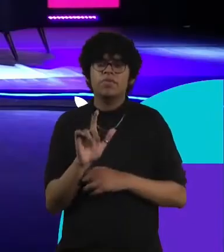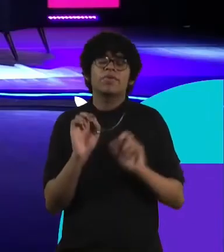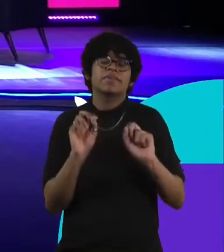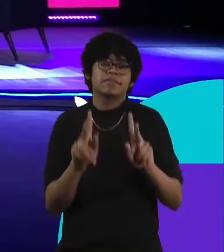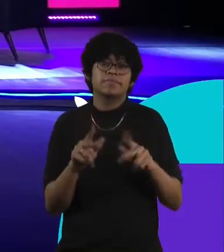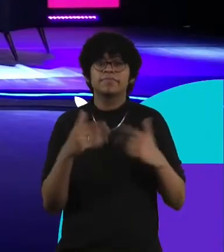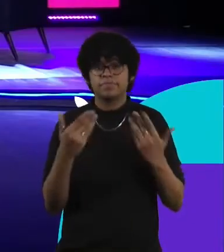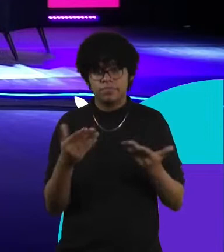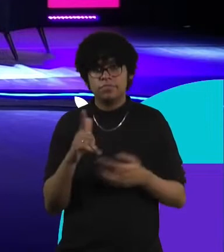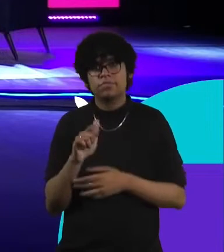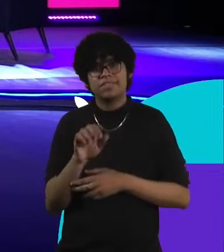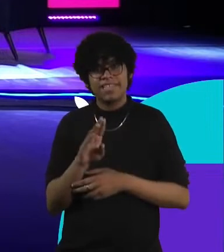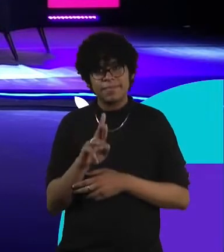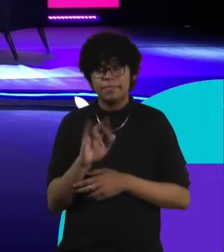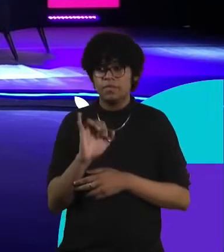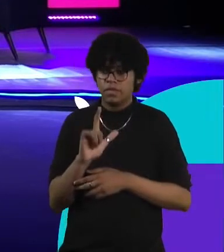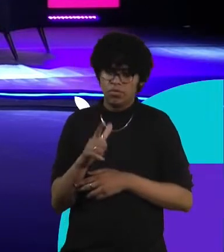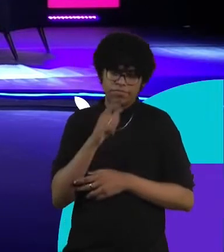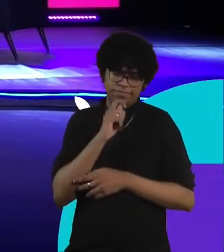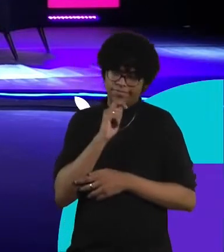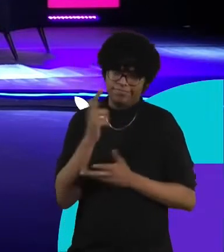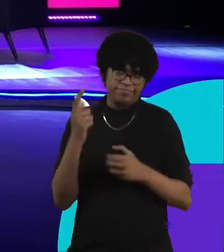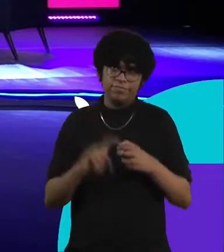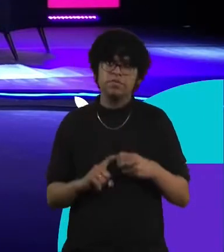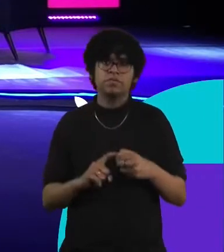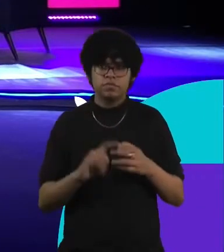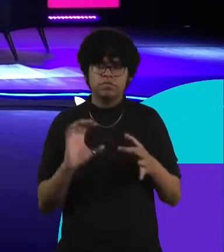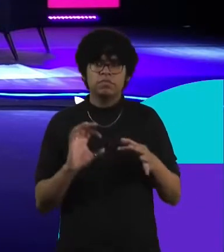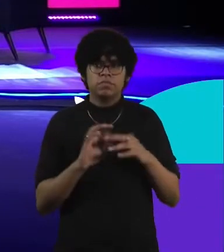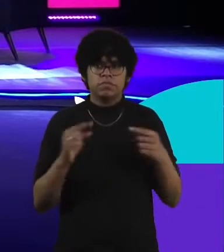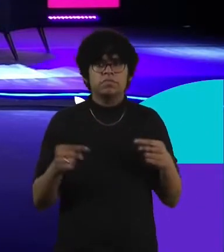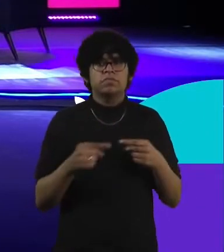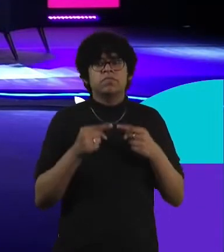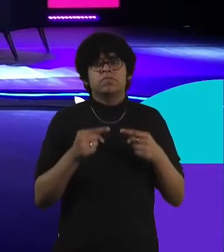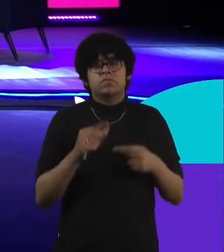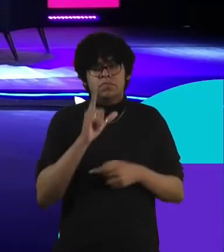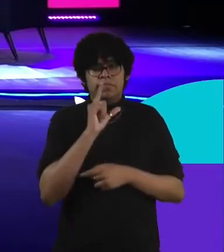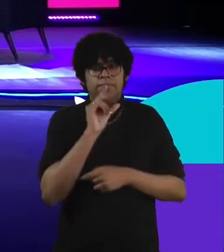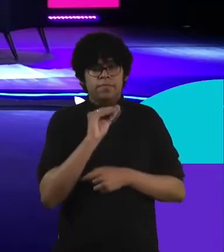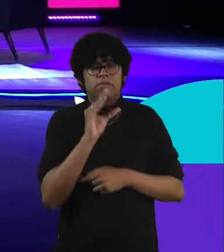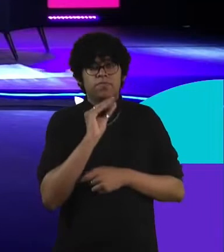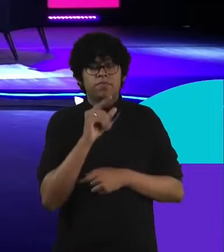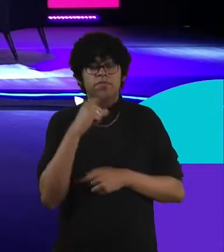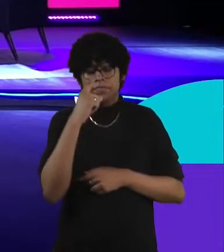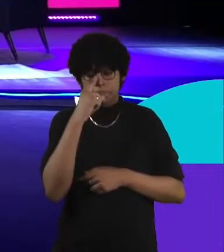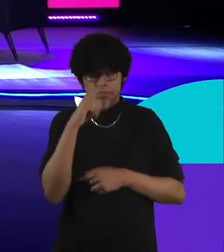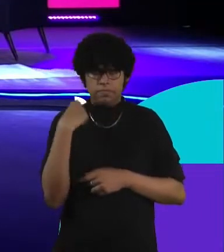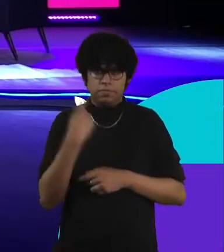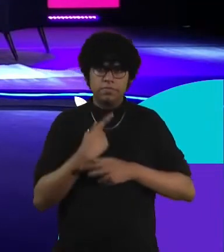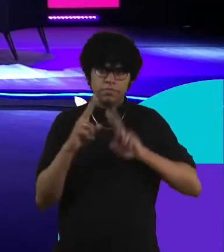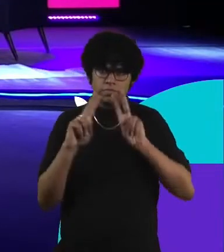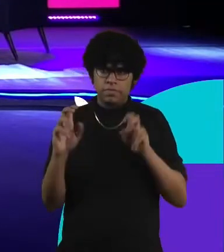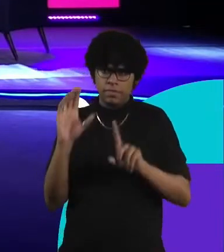gente, enquanto o Gabriel então volta a se conectar com o microfone dele, a gente vai falar aqui então sobre mensuração